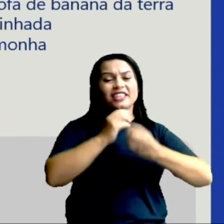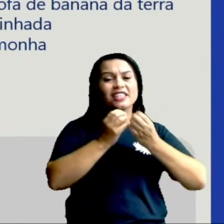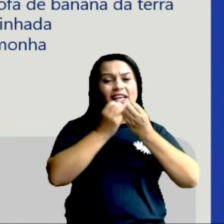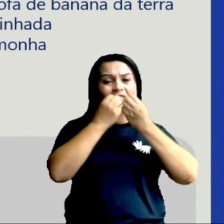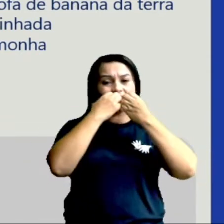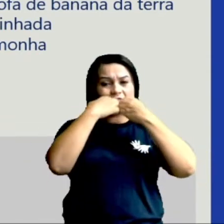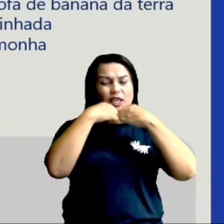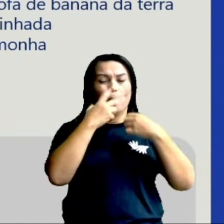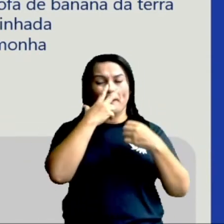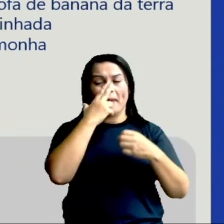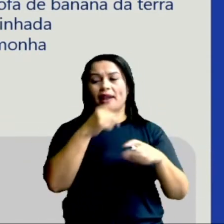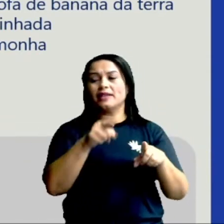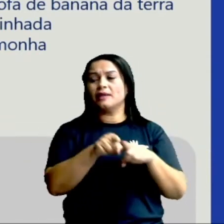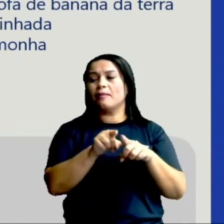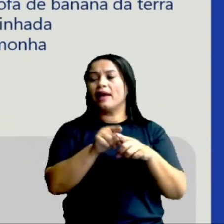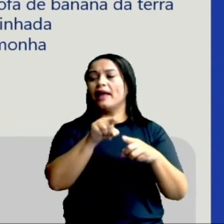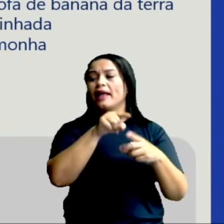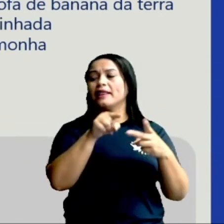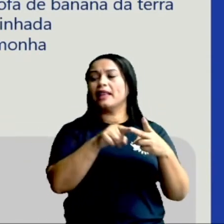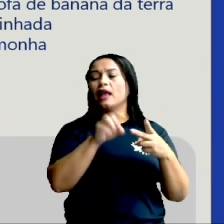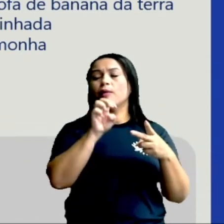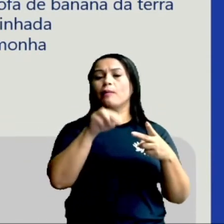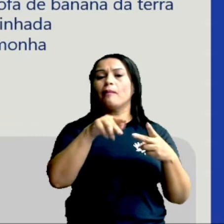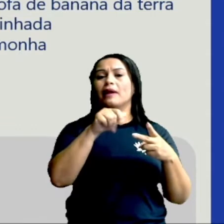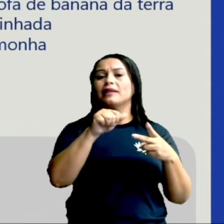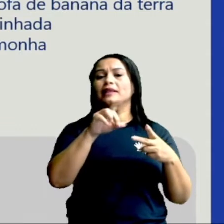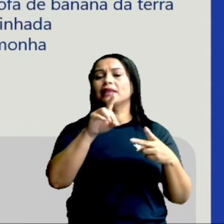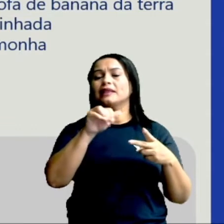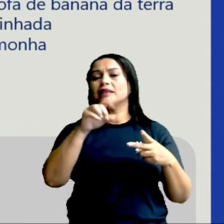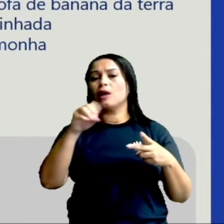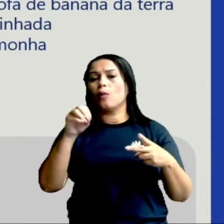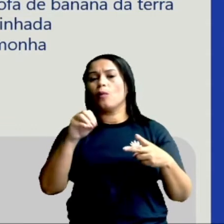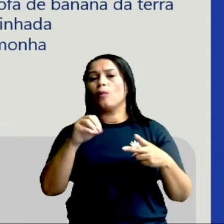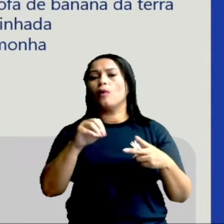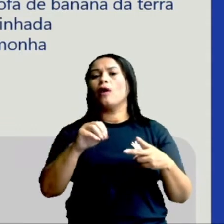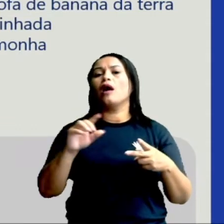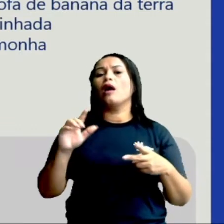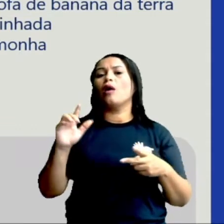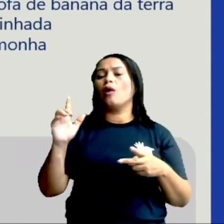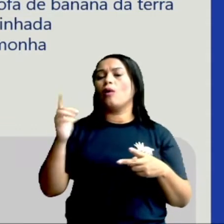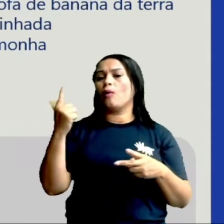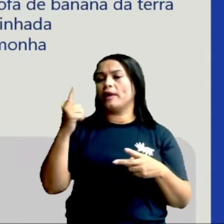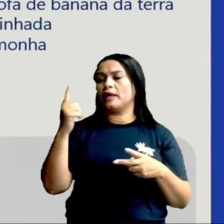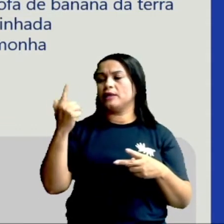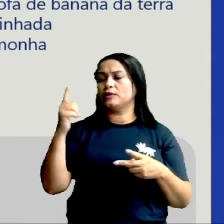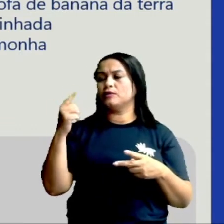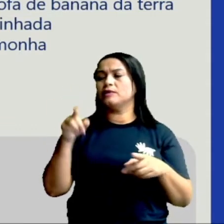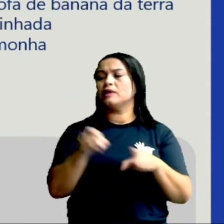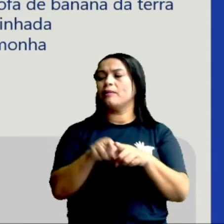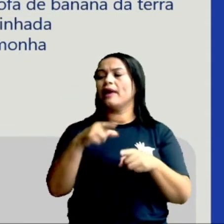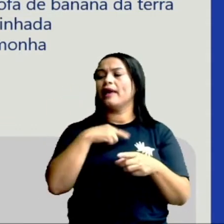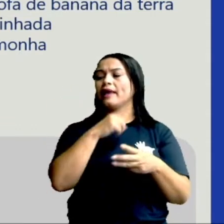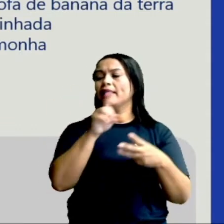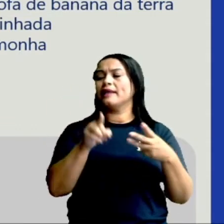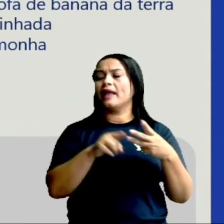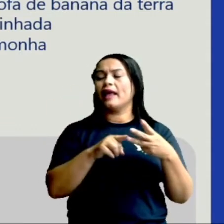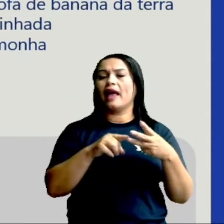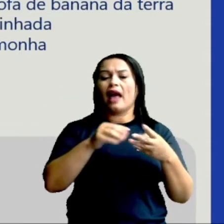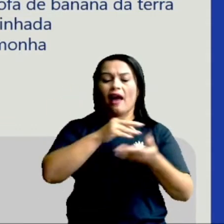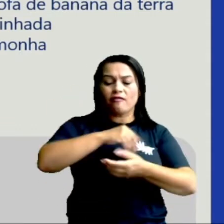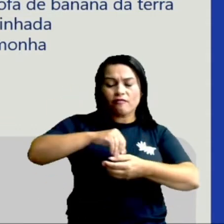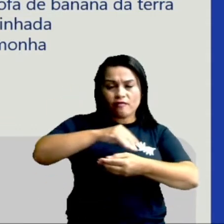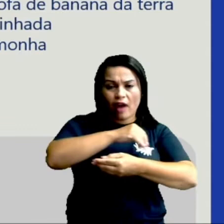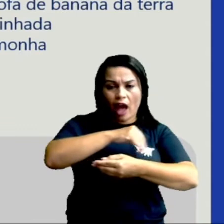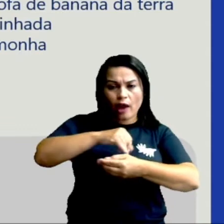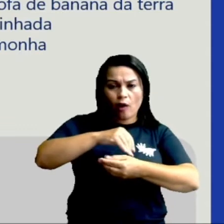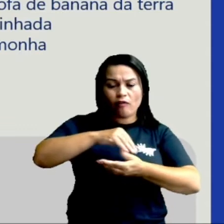Já tem também o destaque para o empadão goiano, que é muito famoso. Eles também tem a tradição de fazer a farofa